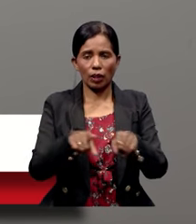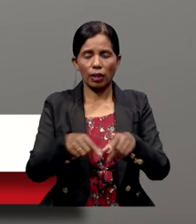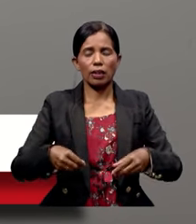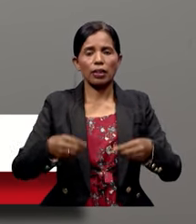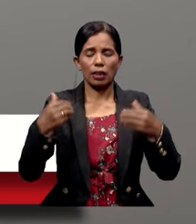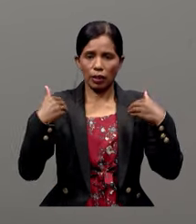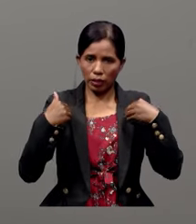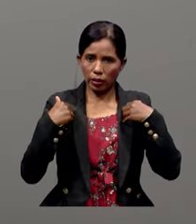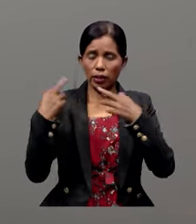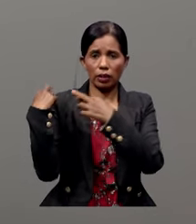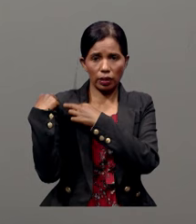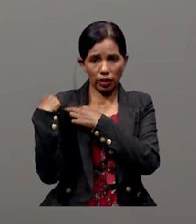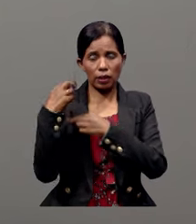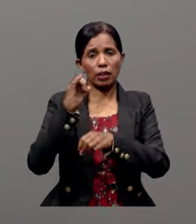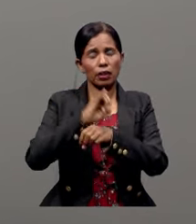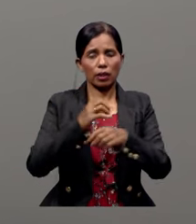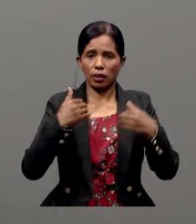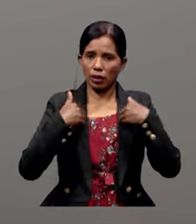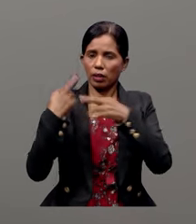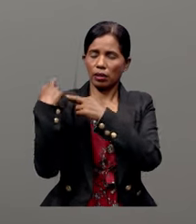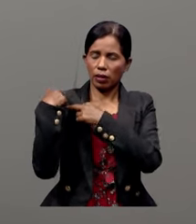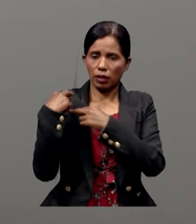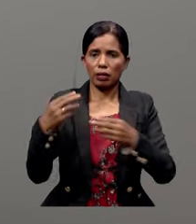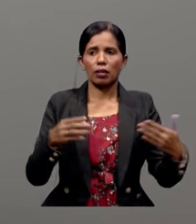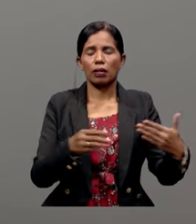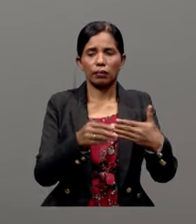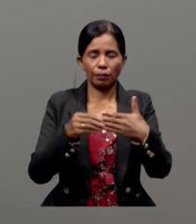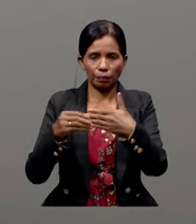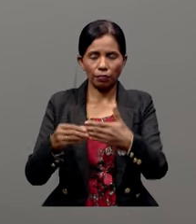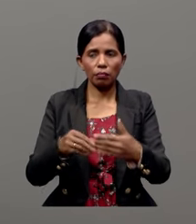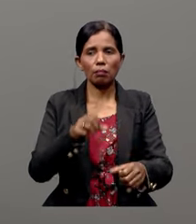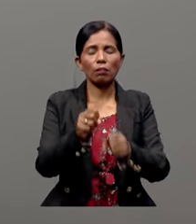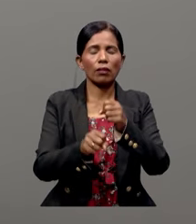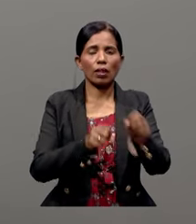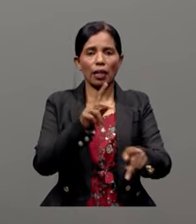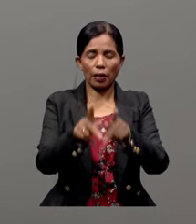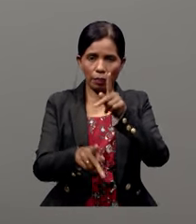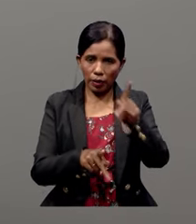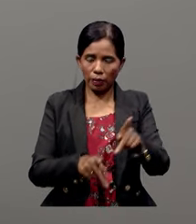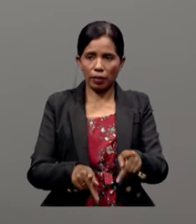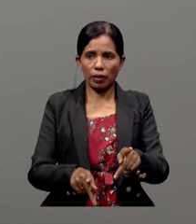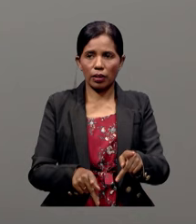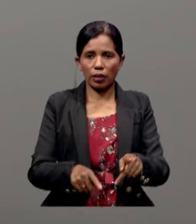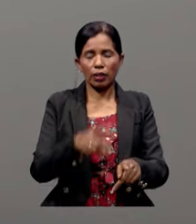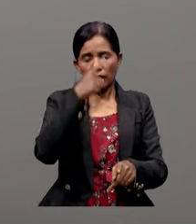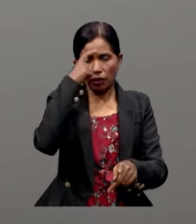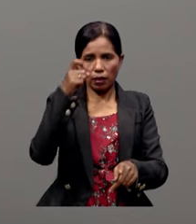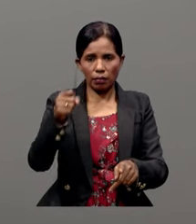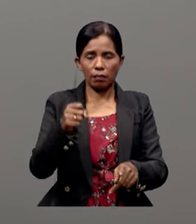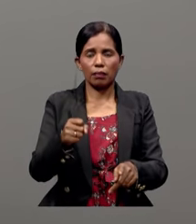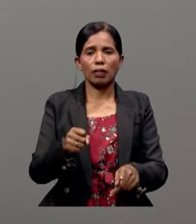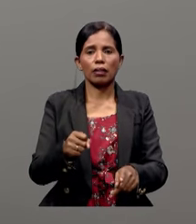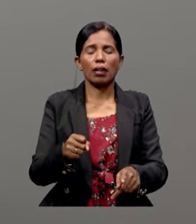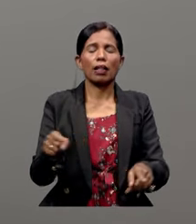de pedir a bênção de Deus sobre as pessoas, também as pessoas